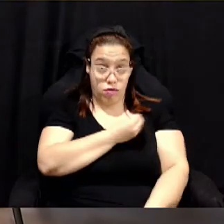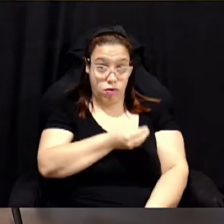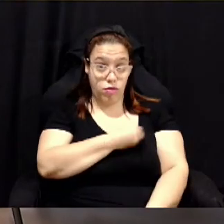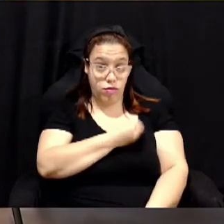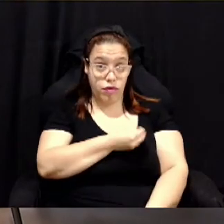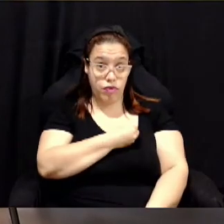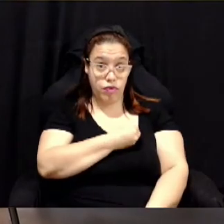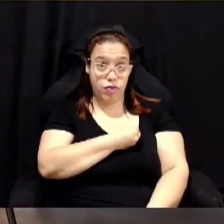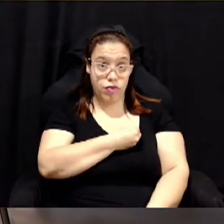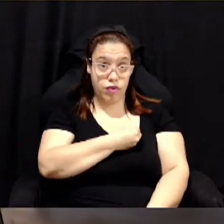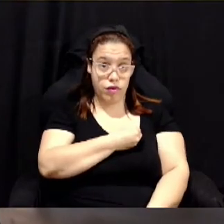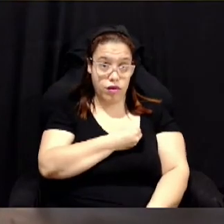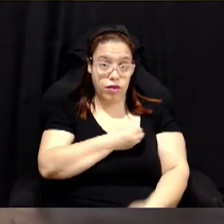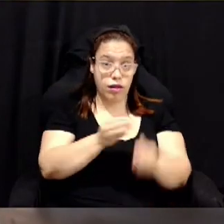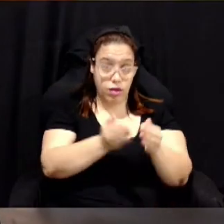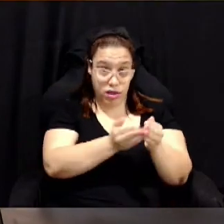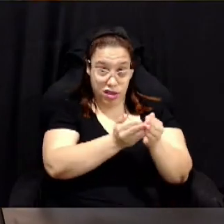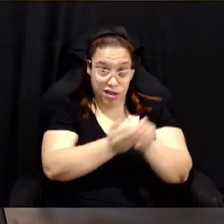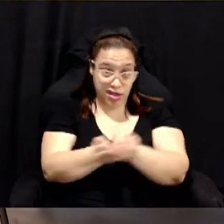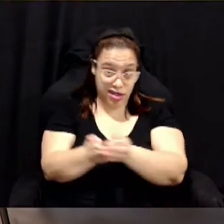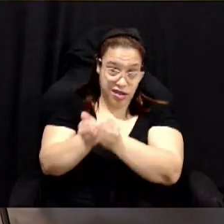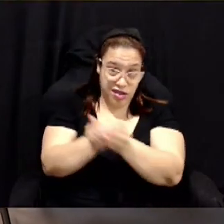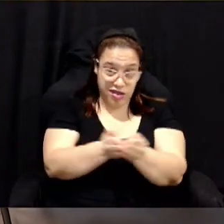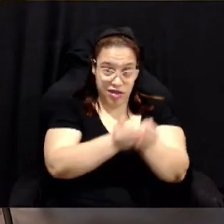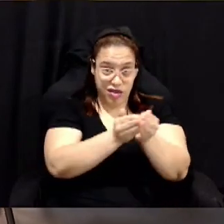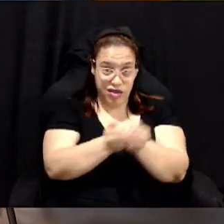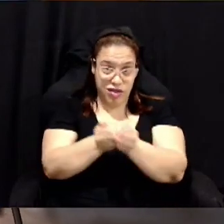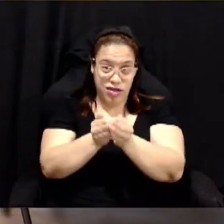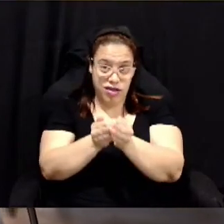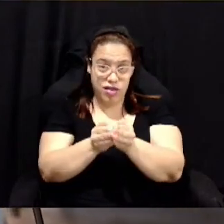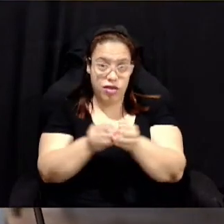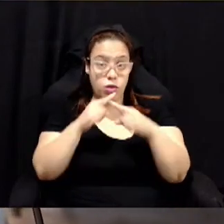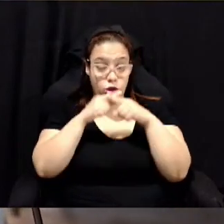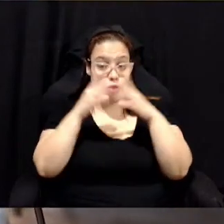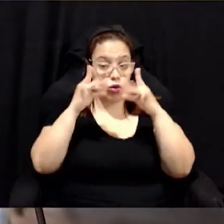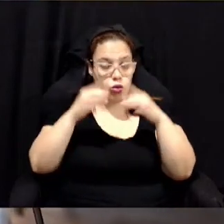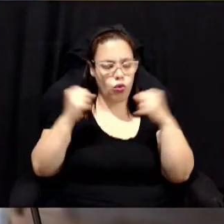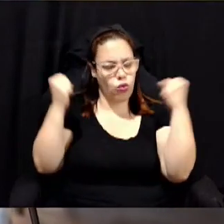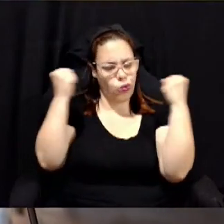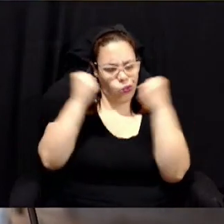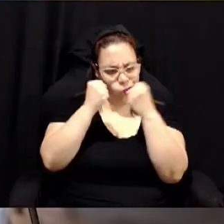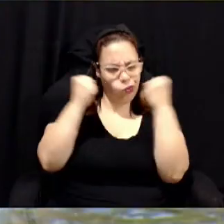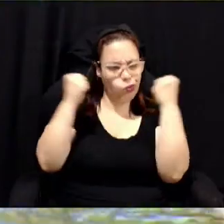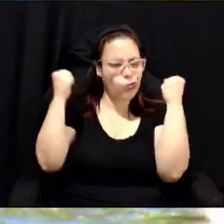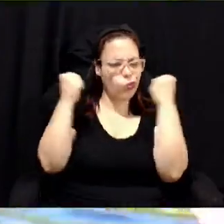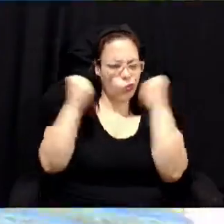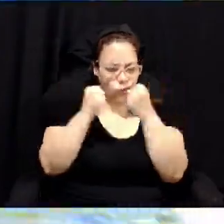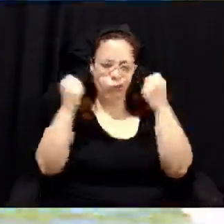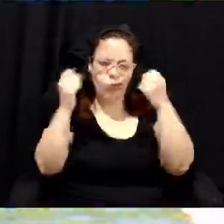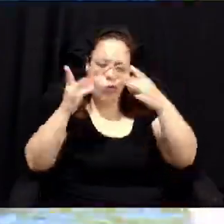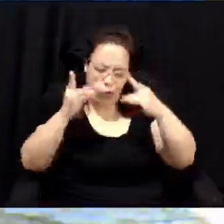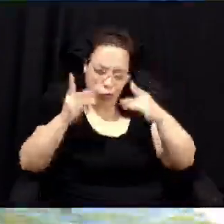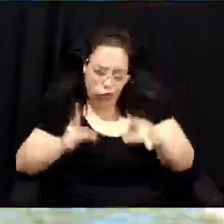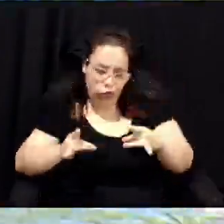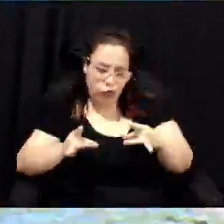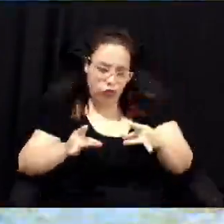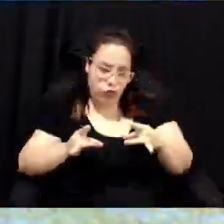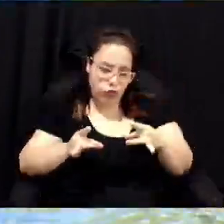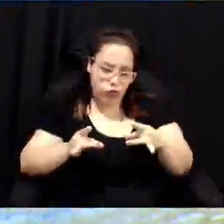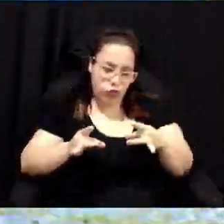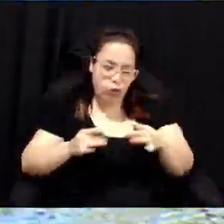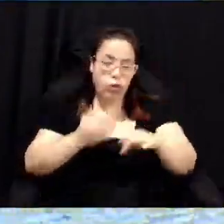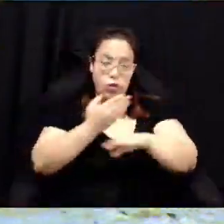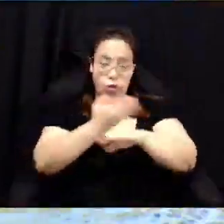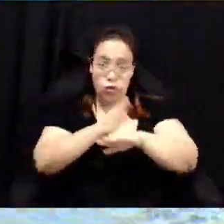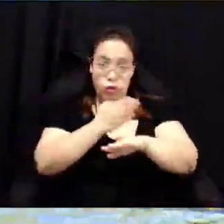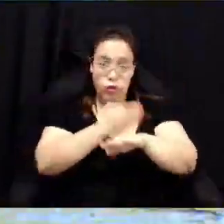da canoagem, como fazer uma dieta mais específica, exercícios mais específicos, ter uma regularidade nos treinos, isso me